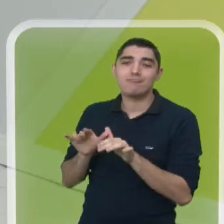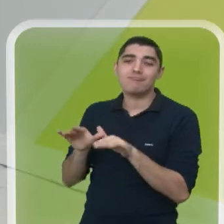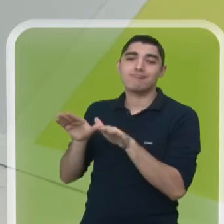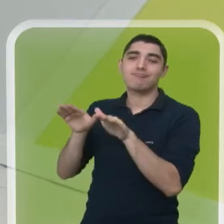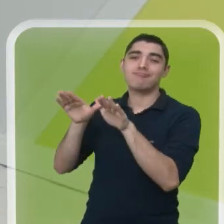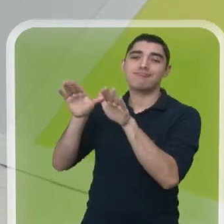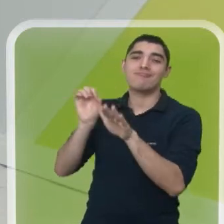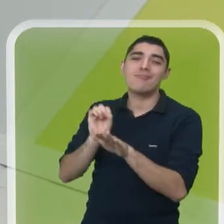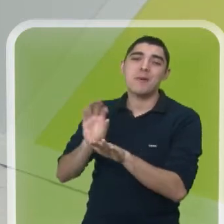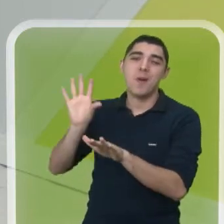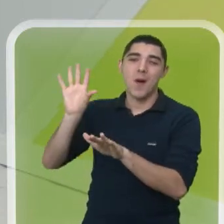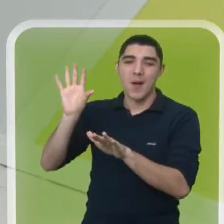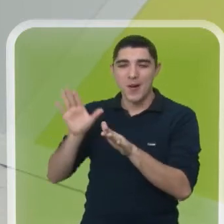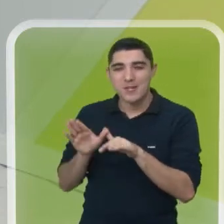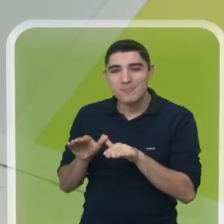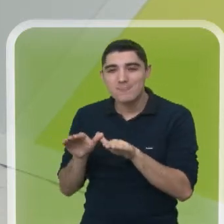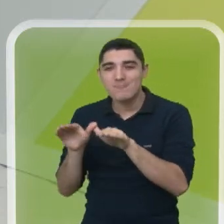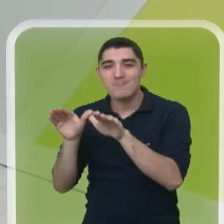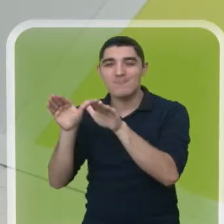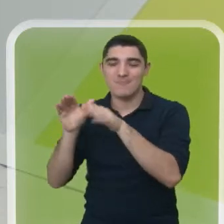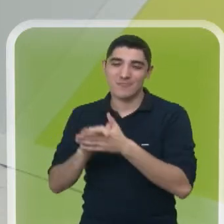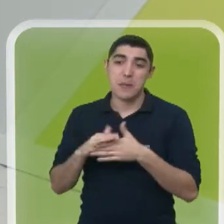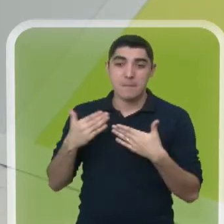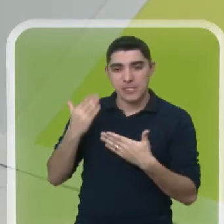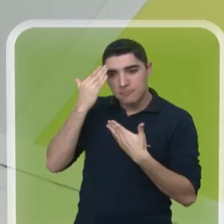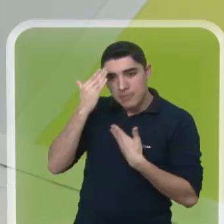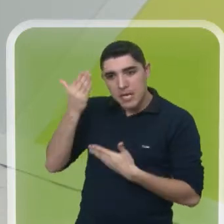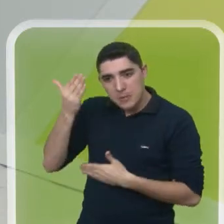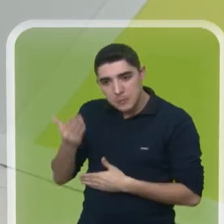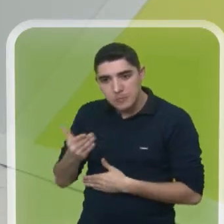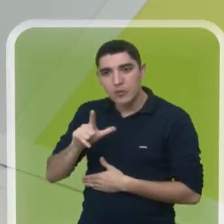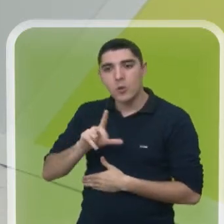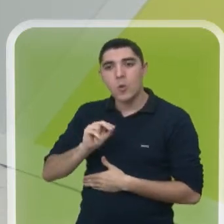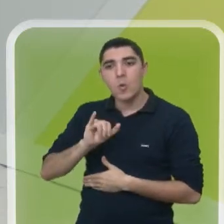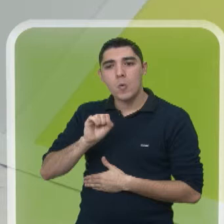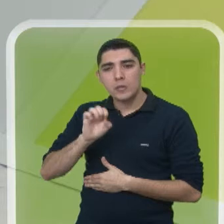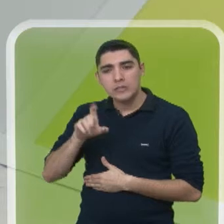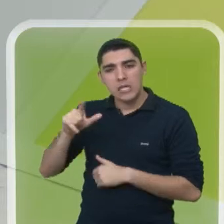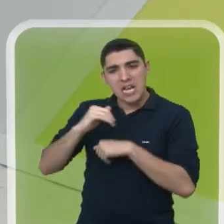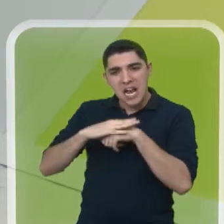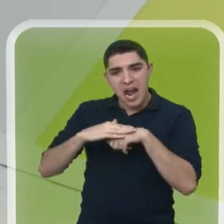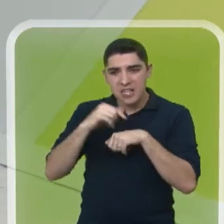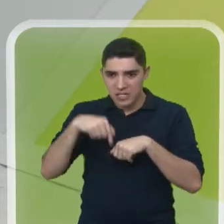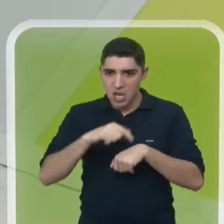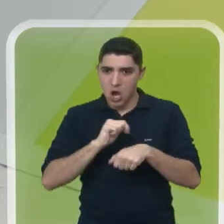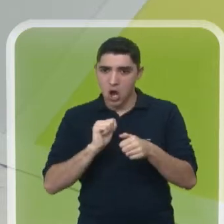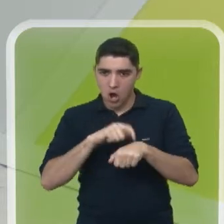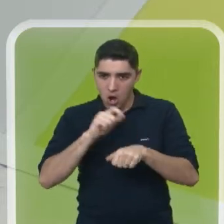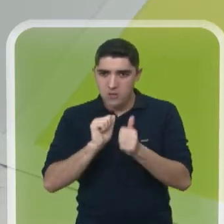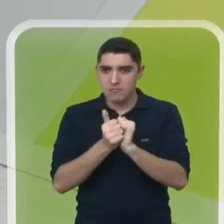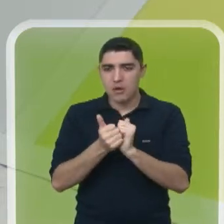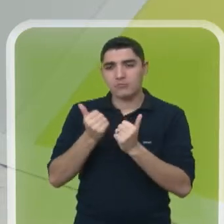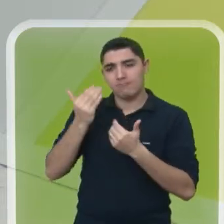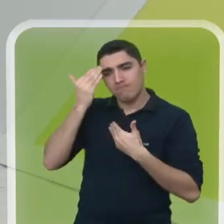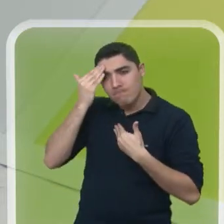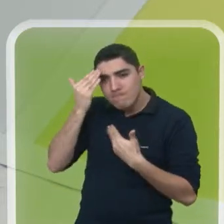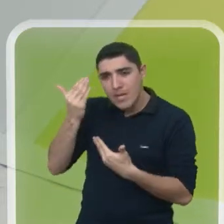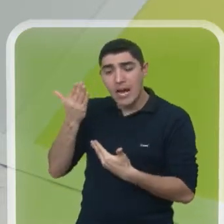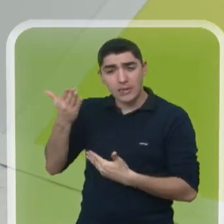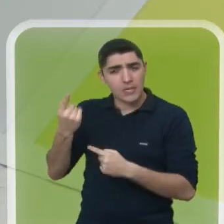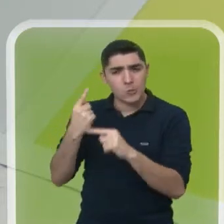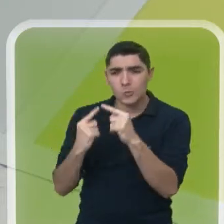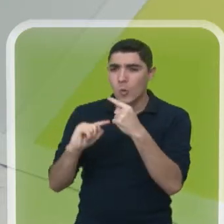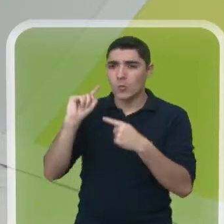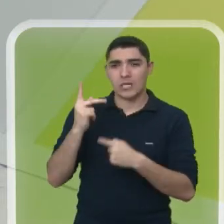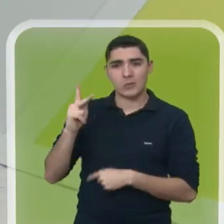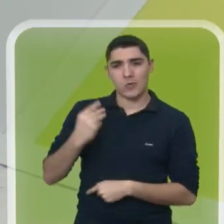TV Câmara, do nosso Hora do Esporte. Mas obrigado, Luiz, por todo o carinho com a Hora do Esporte. Gratidão a você e sucesso para onde quer que